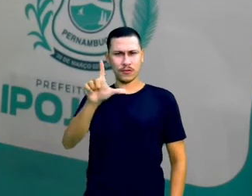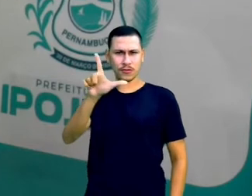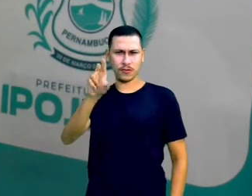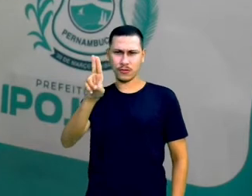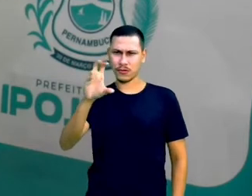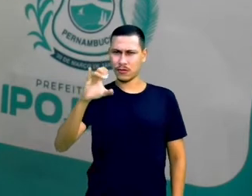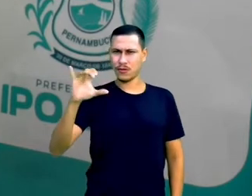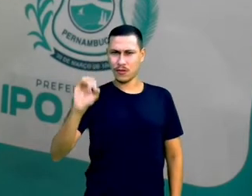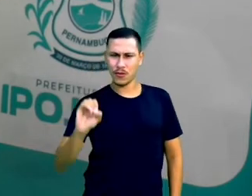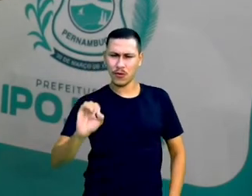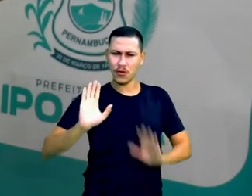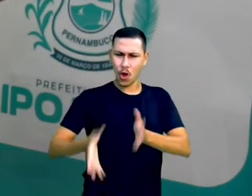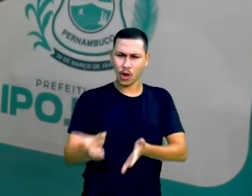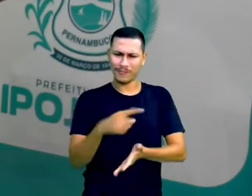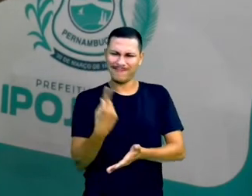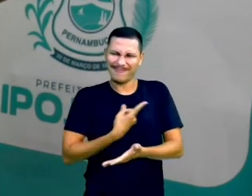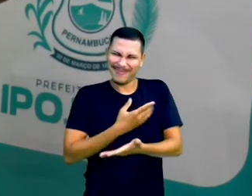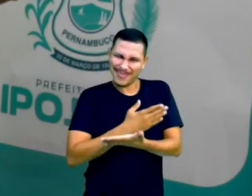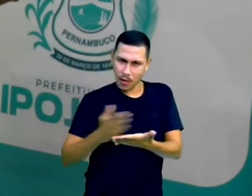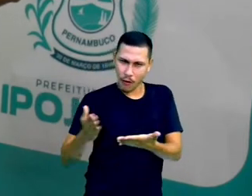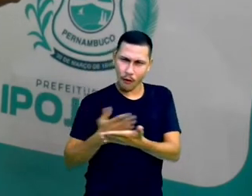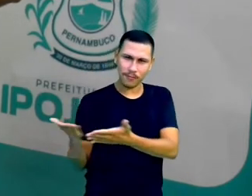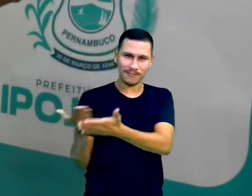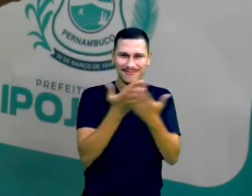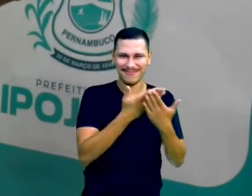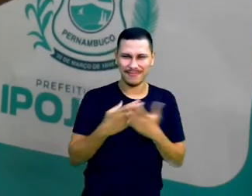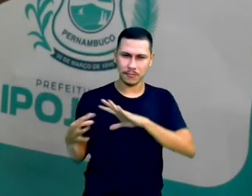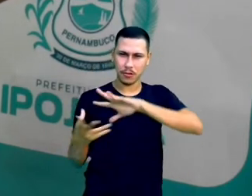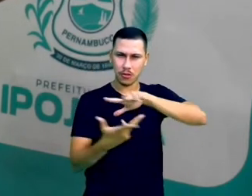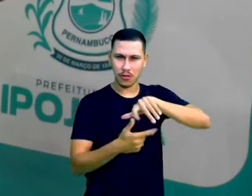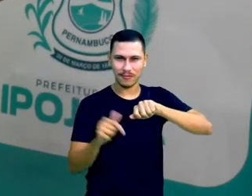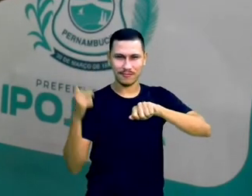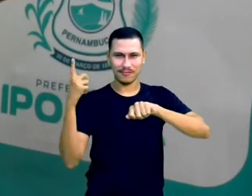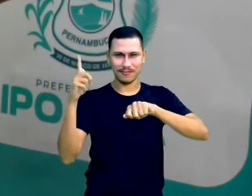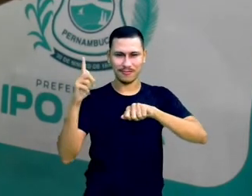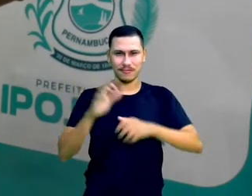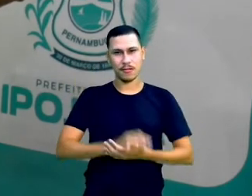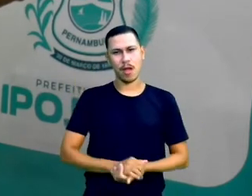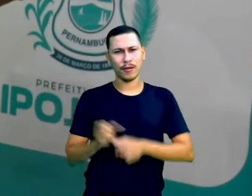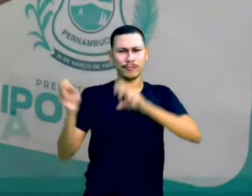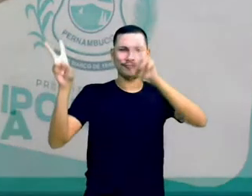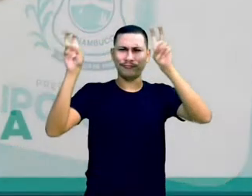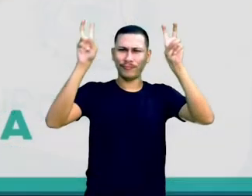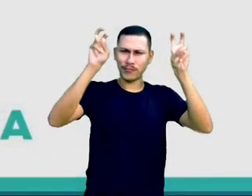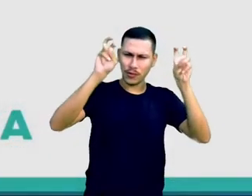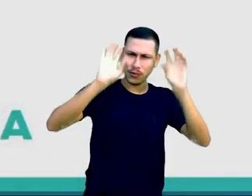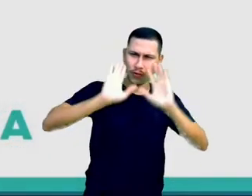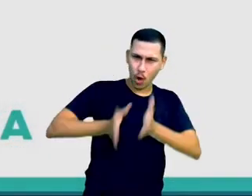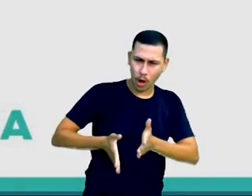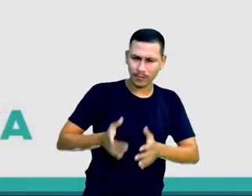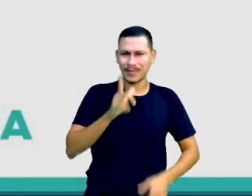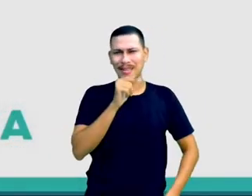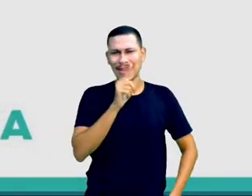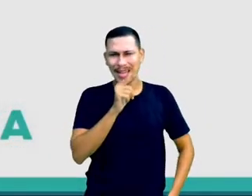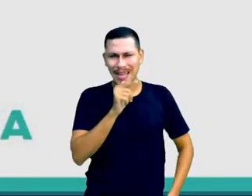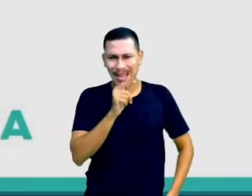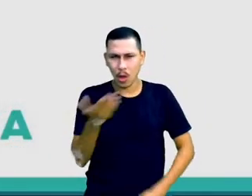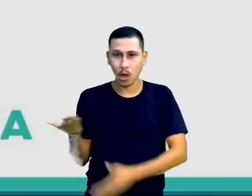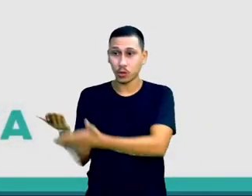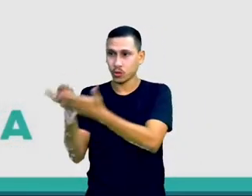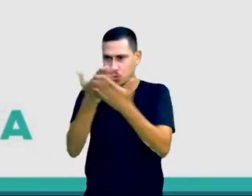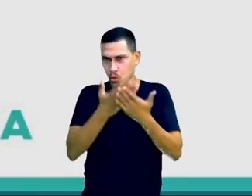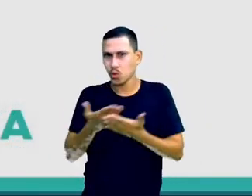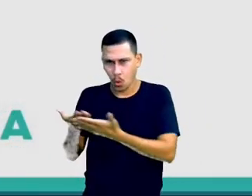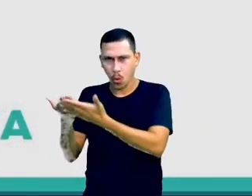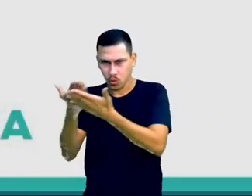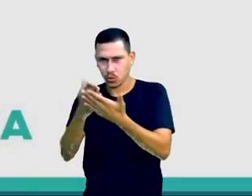Neto e nós vamos começar agora a nossa aula de geografia. O nosso assunto de hoje é a água e a